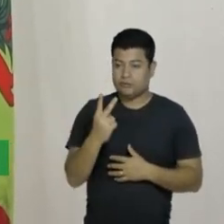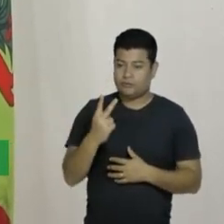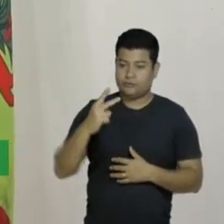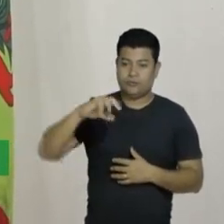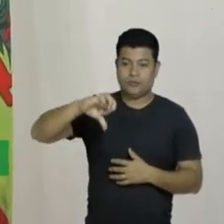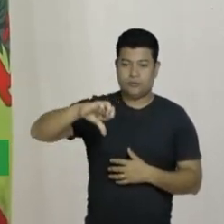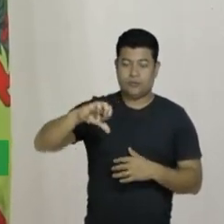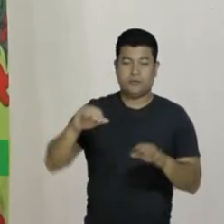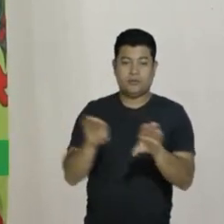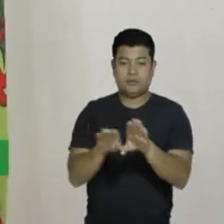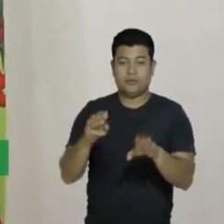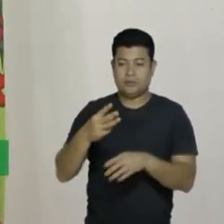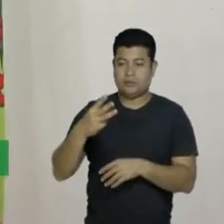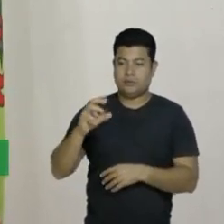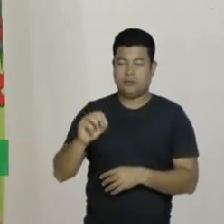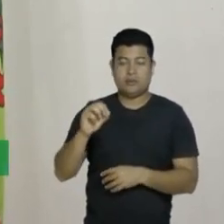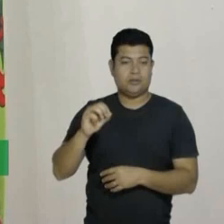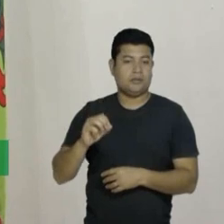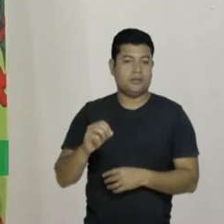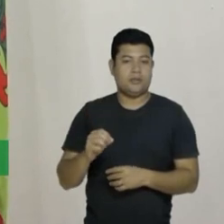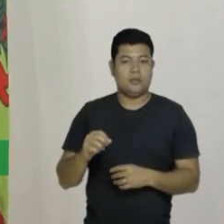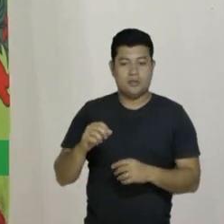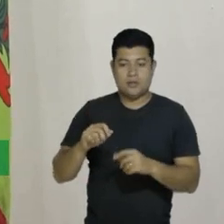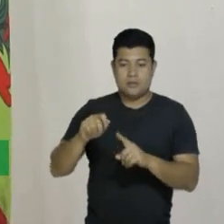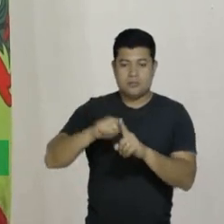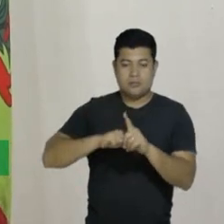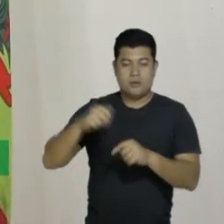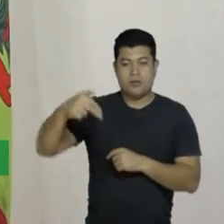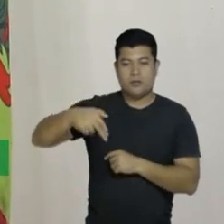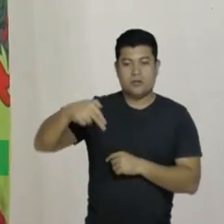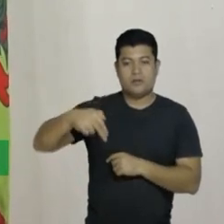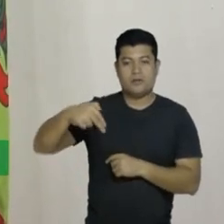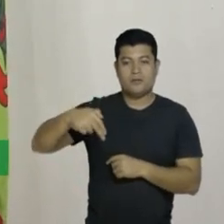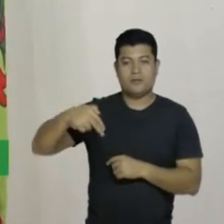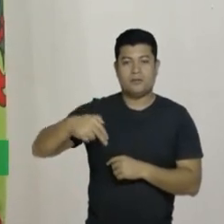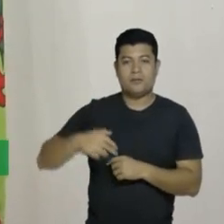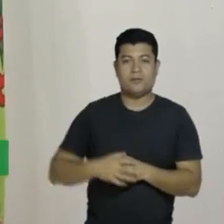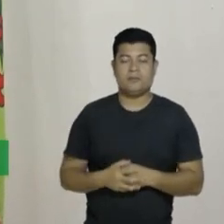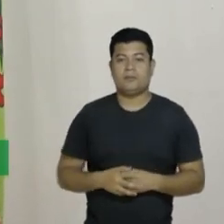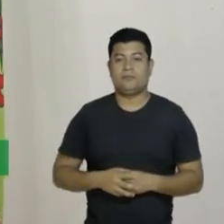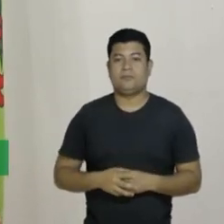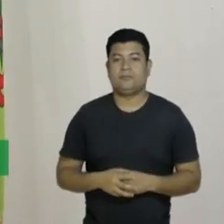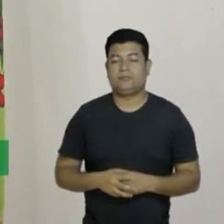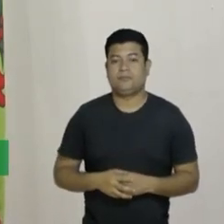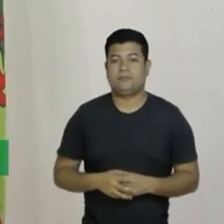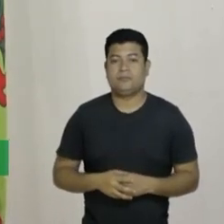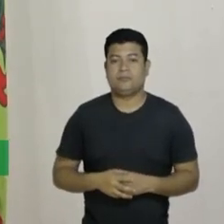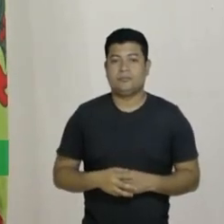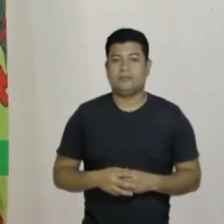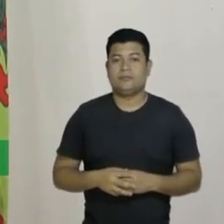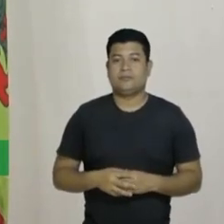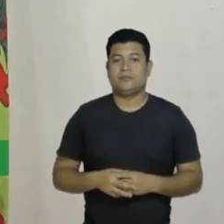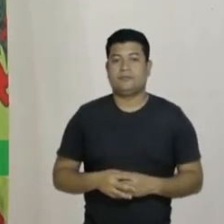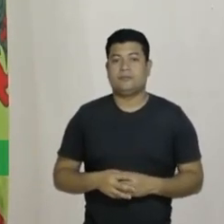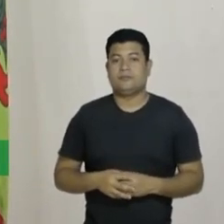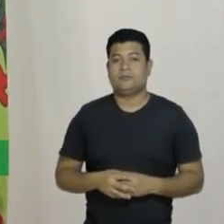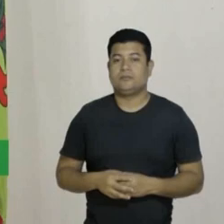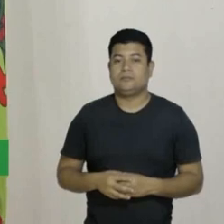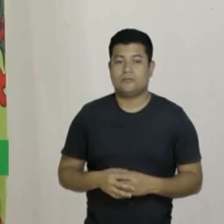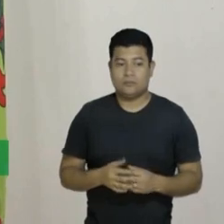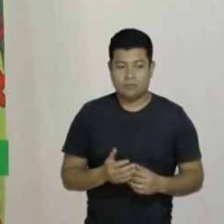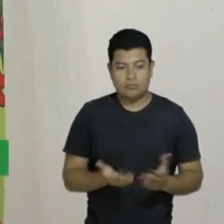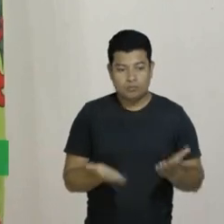na Fiesc, com apoio da Condefesa, que é o Comitê de Defesa da Federação, estarem lá